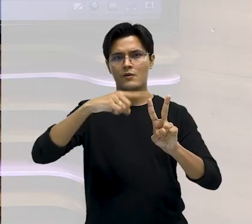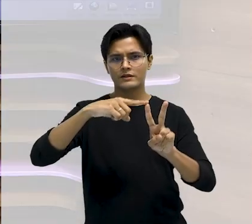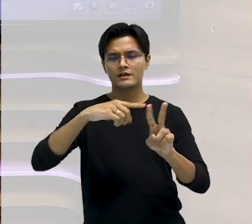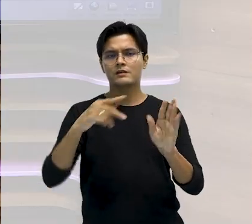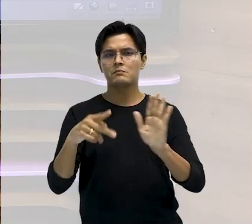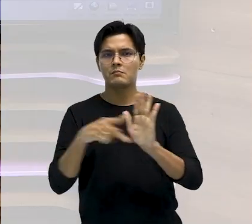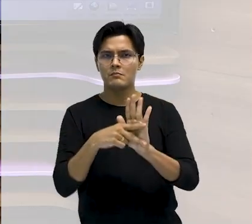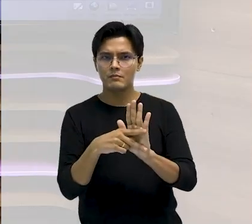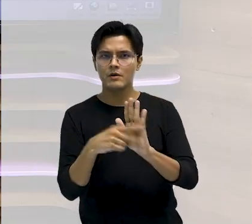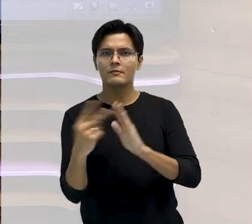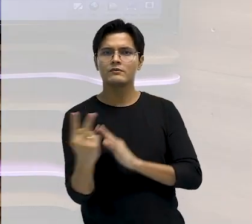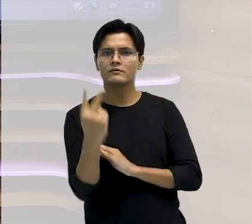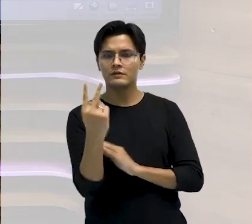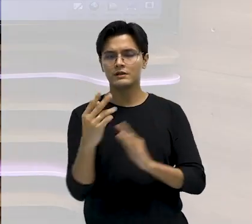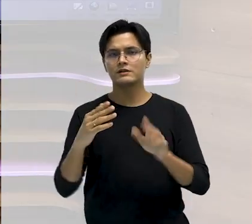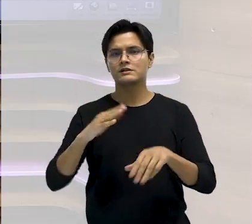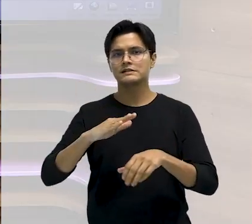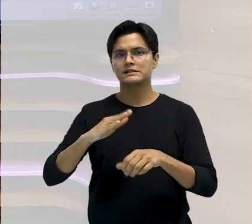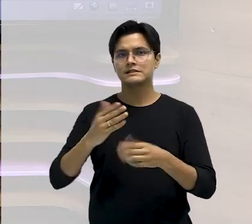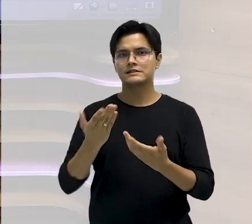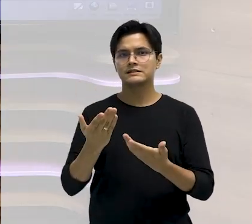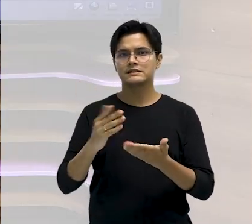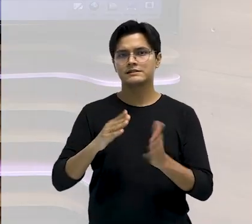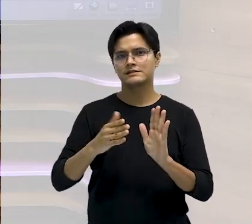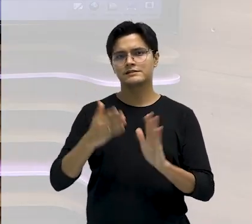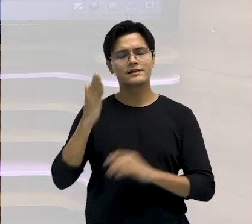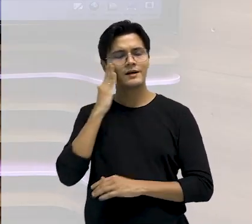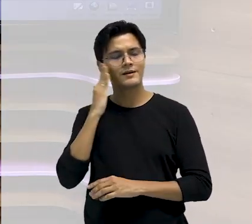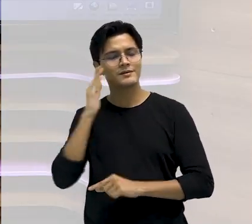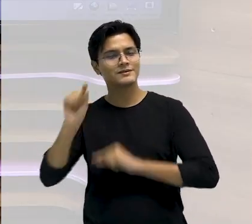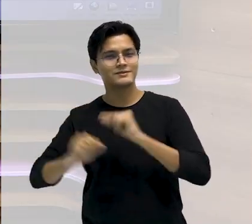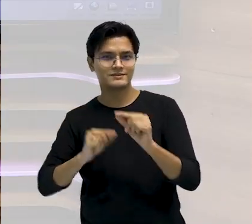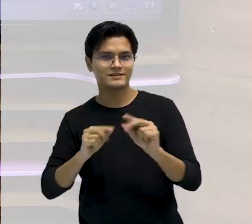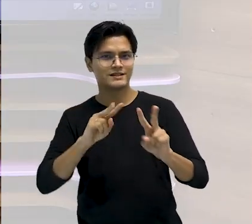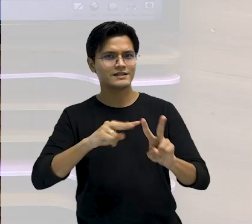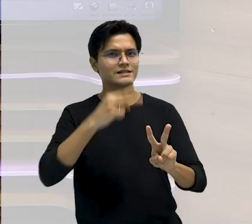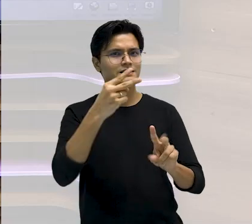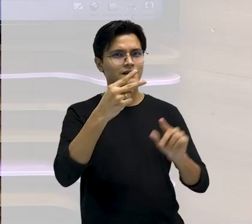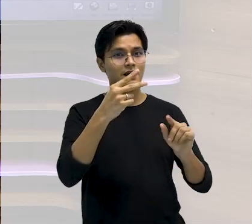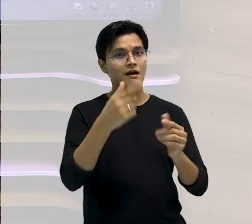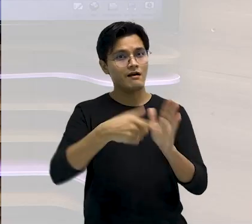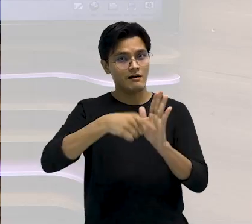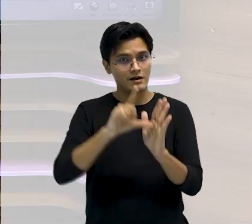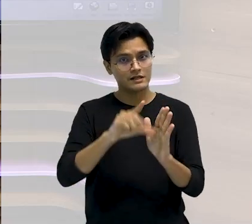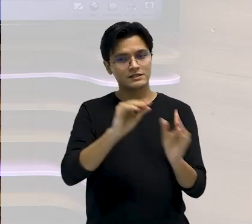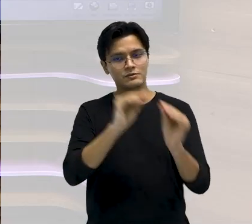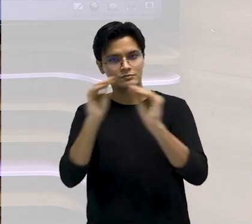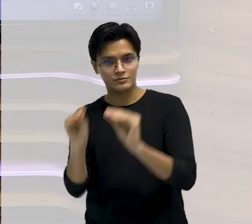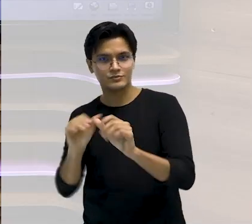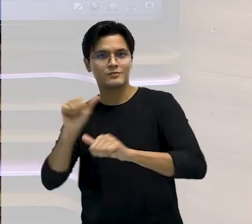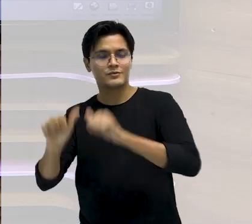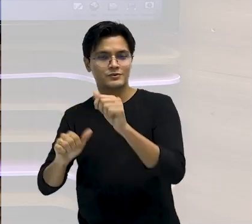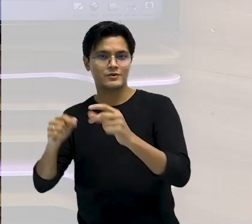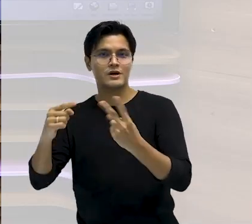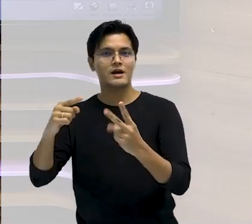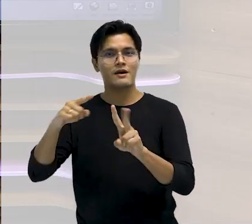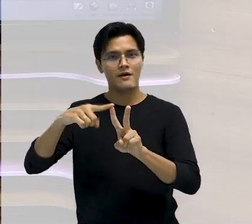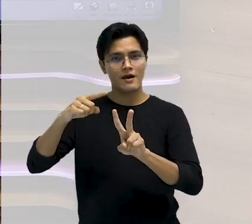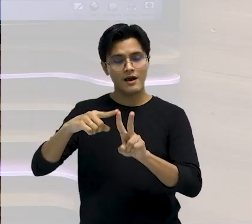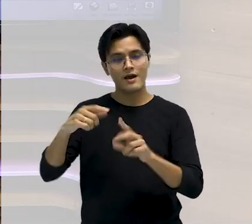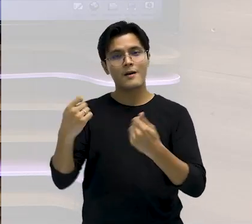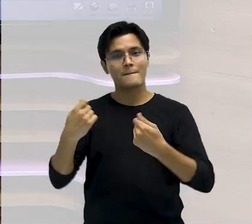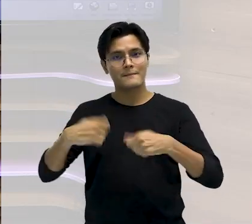quadrada ela vem do expoente passando de um dos lados, você tem que encontrar esse valor ou essa raiz,